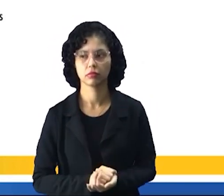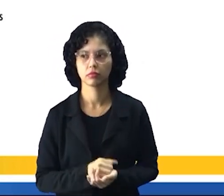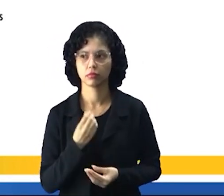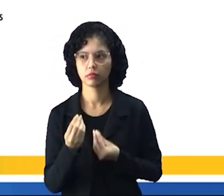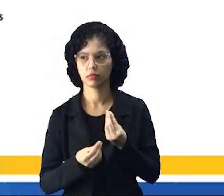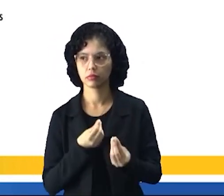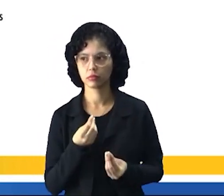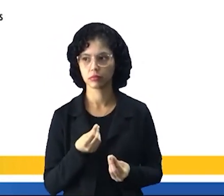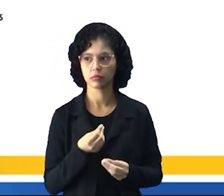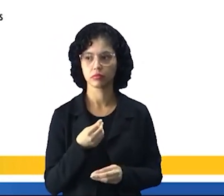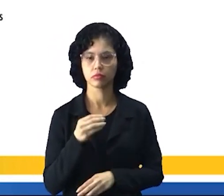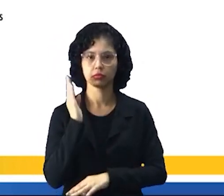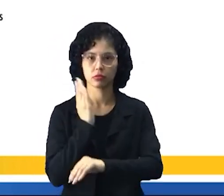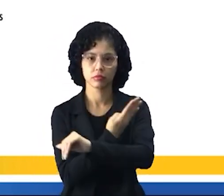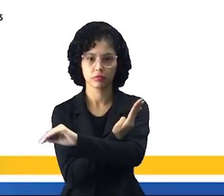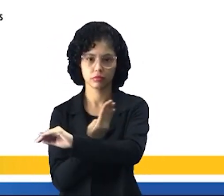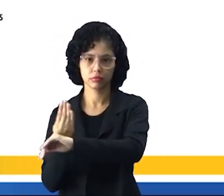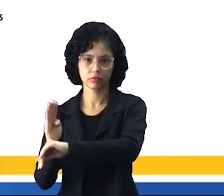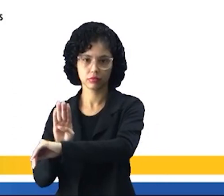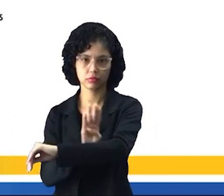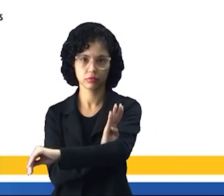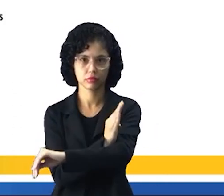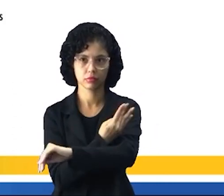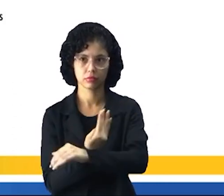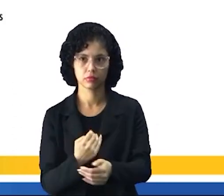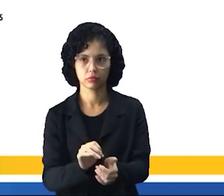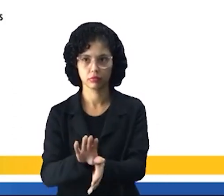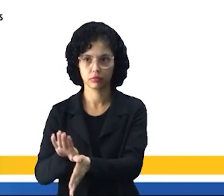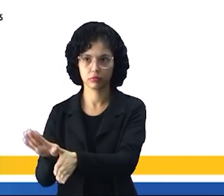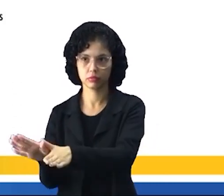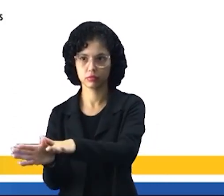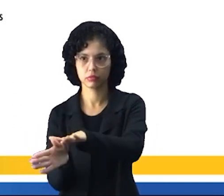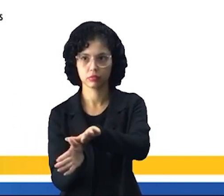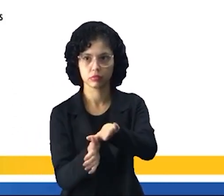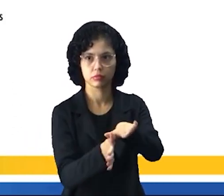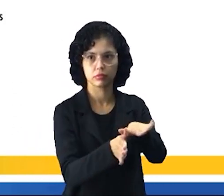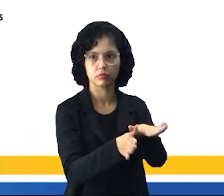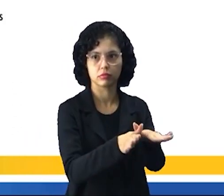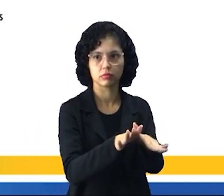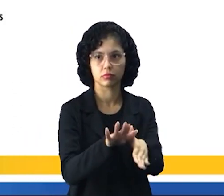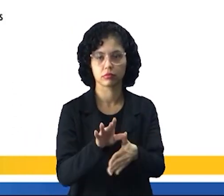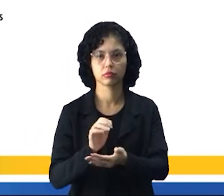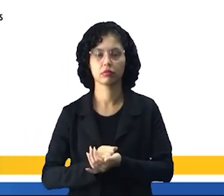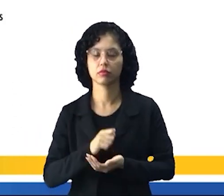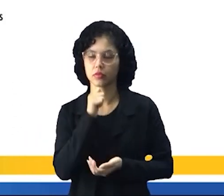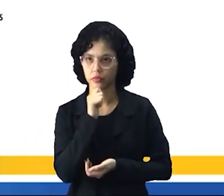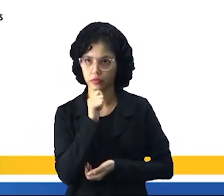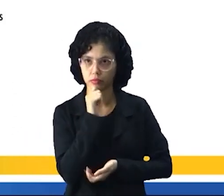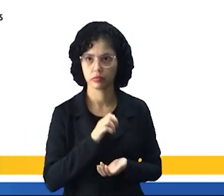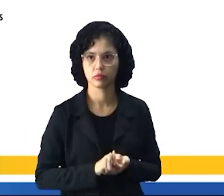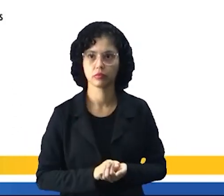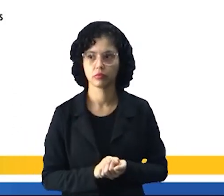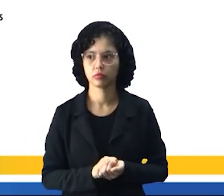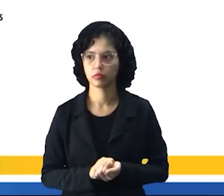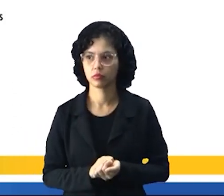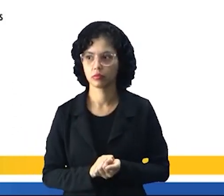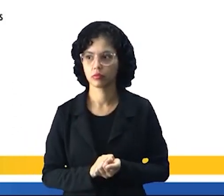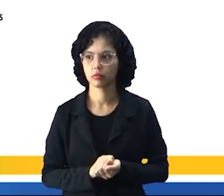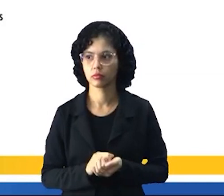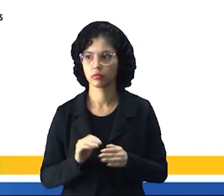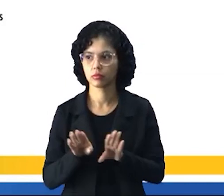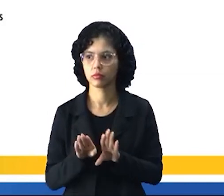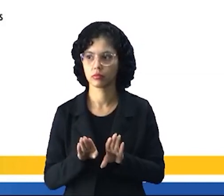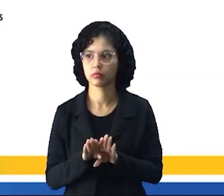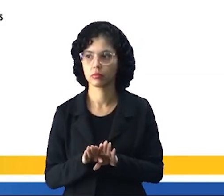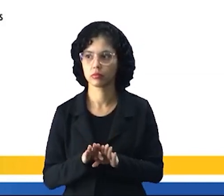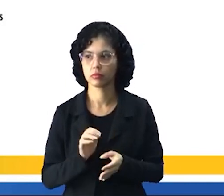cartilaginosos, como o tubarão e as arraias. Depois a gente vai para o outro grupo dos osteíctes.